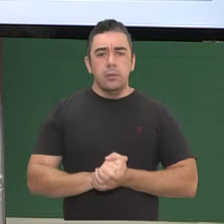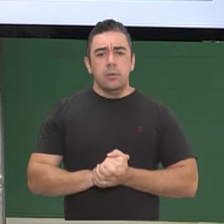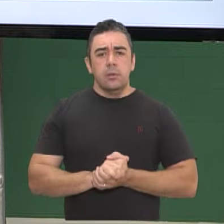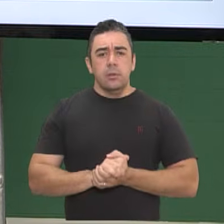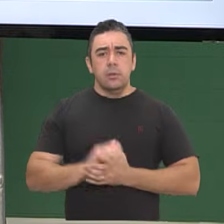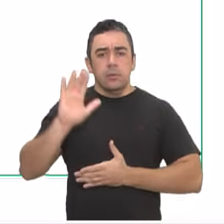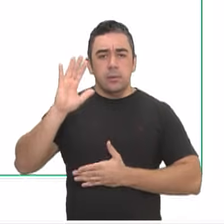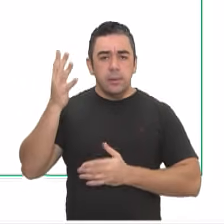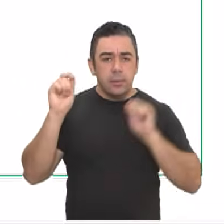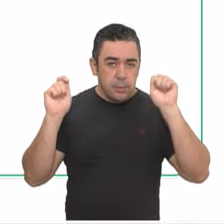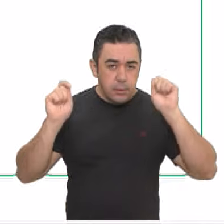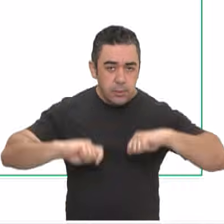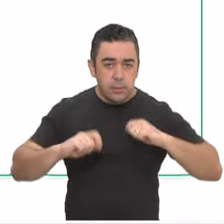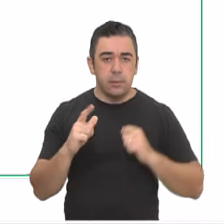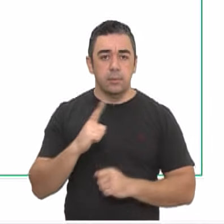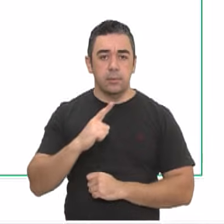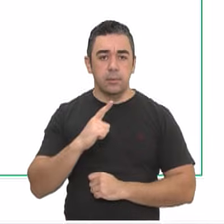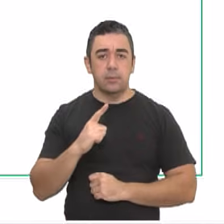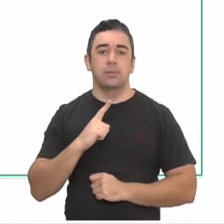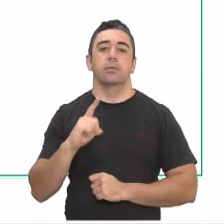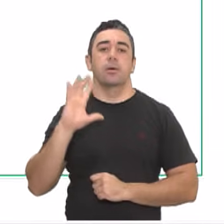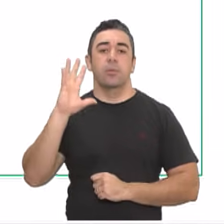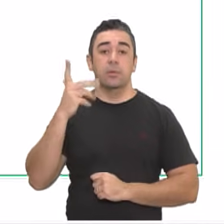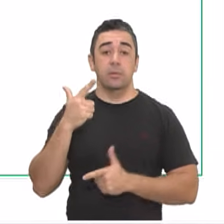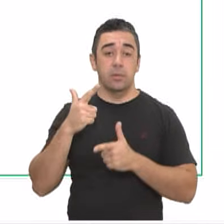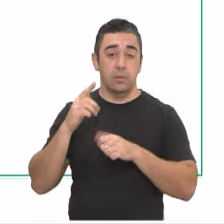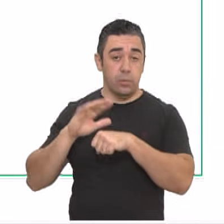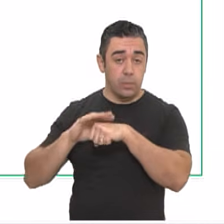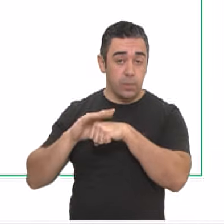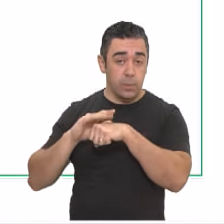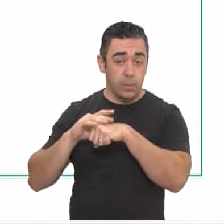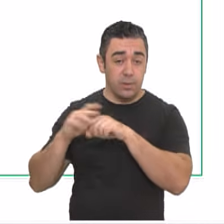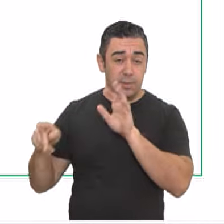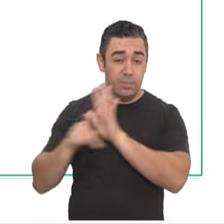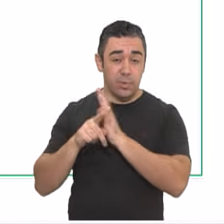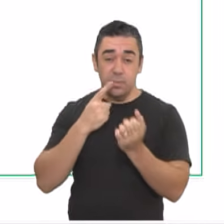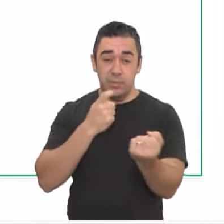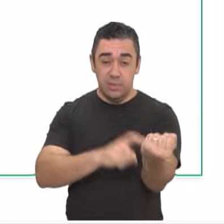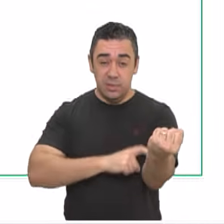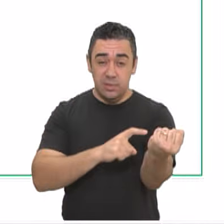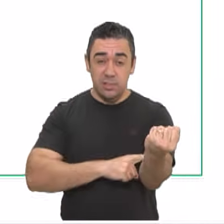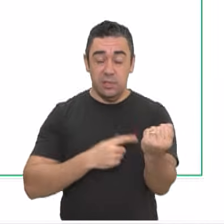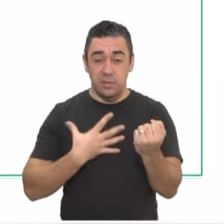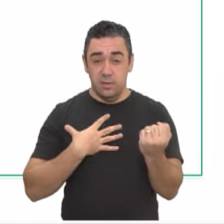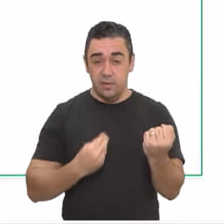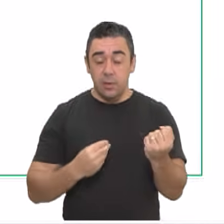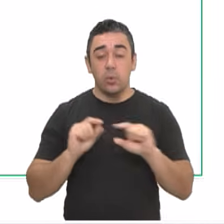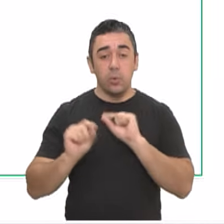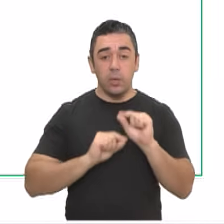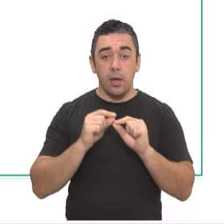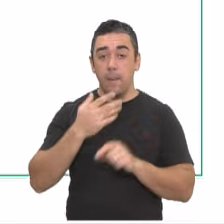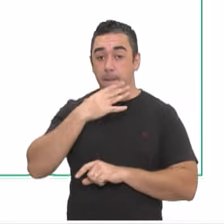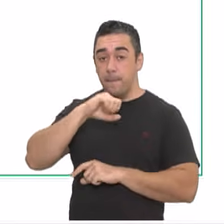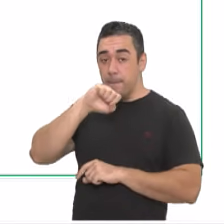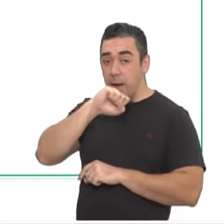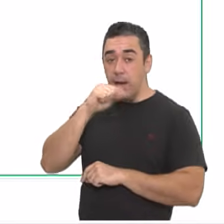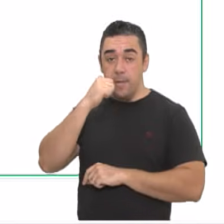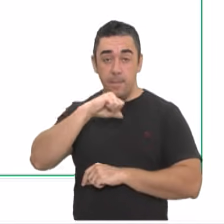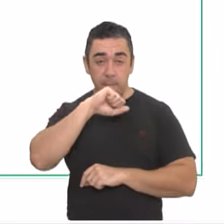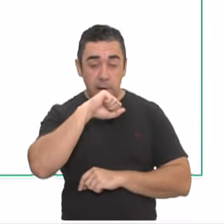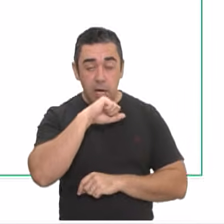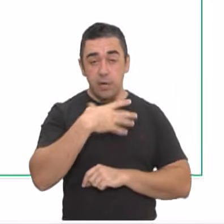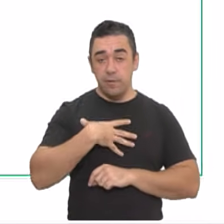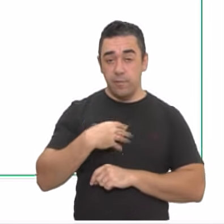Para que ocorra a possibilidade da eritrobastose fetal, doença hemolítica do recém-nascido, é preciso que o pai, a mãe e o filho